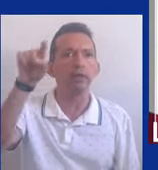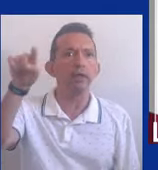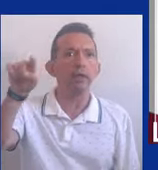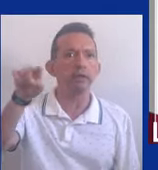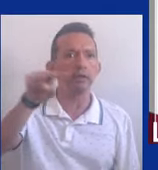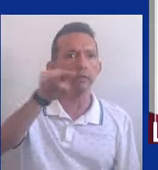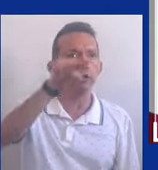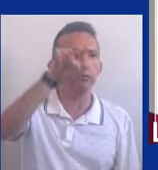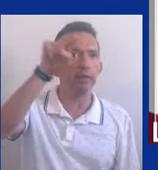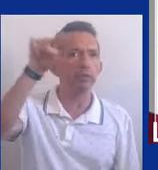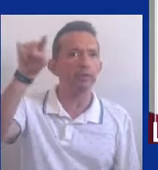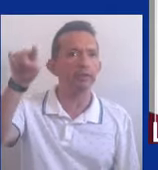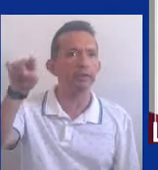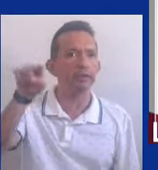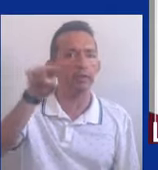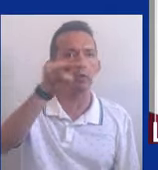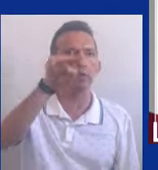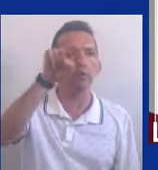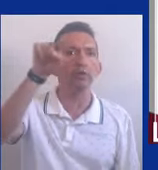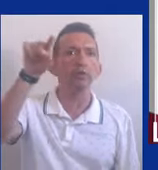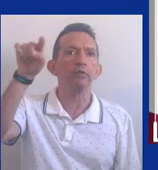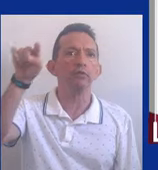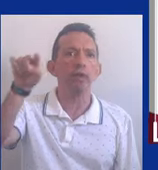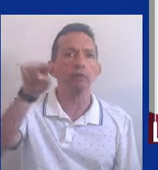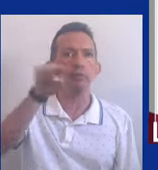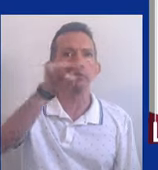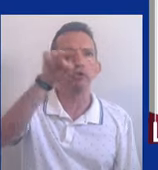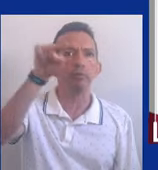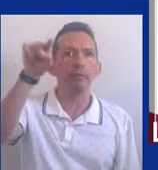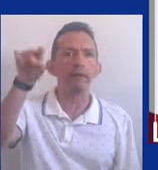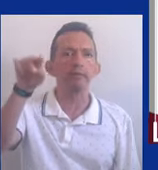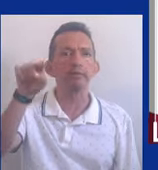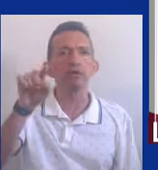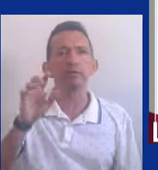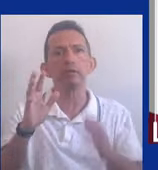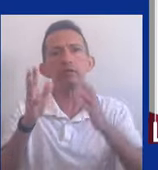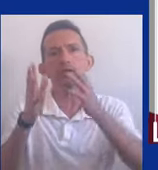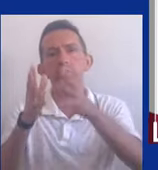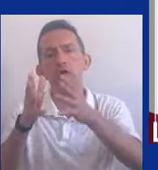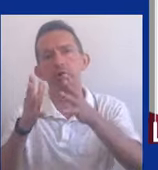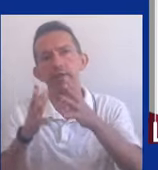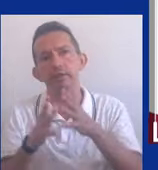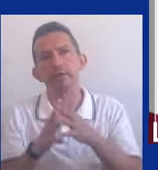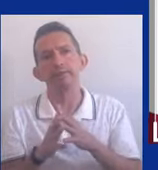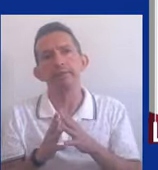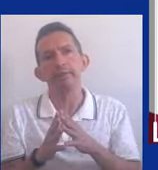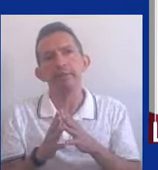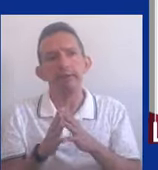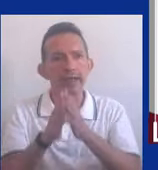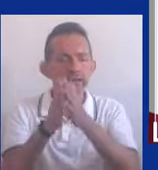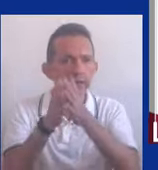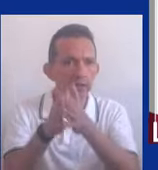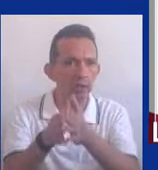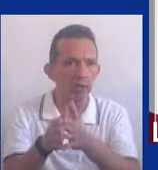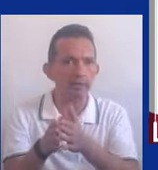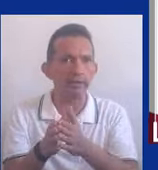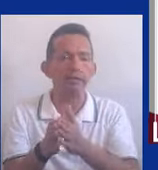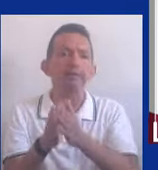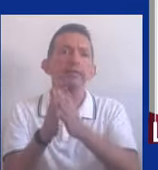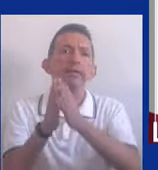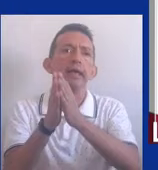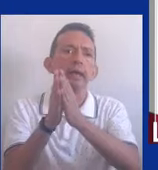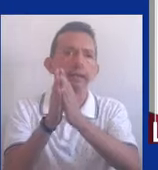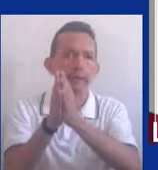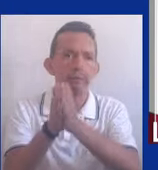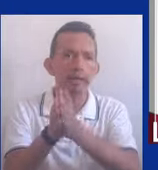movimento. Então esse movimento cíclico, feito pelo citoplasma, a gente chama isso de ciclose. E esta